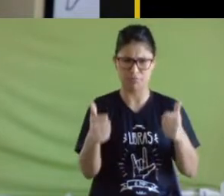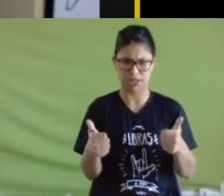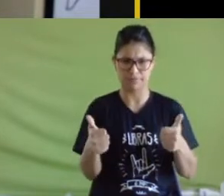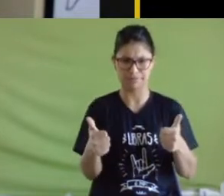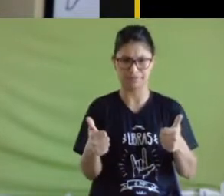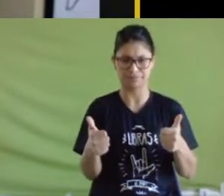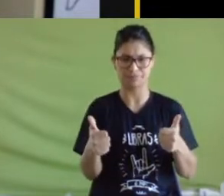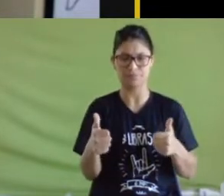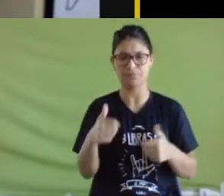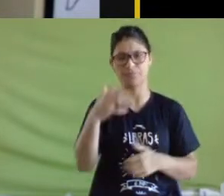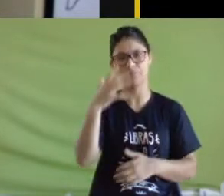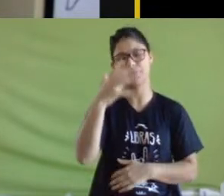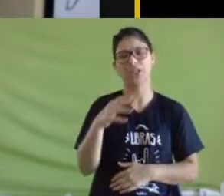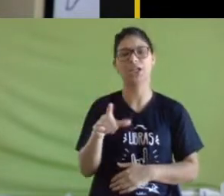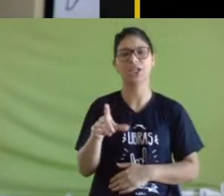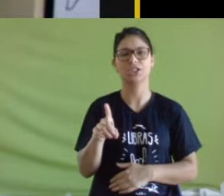de